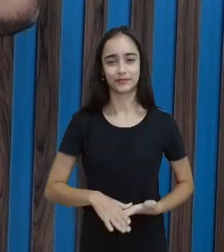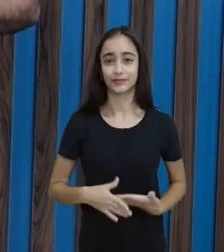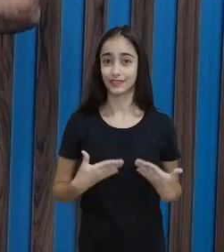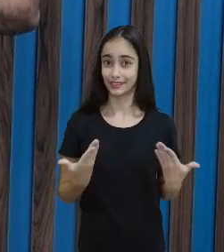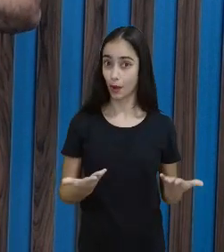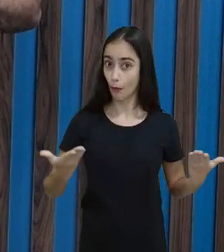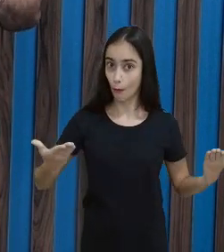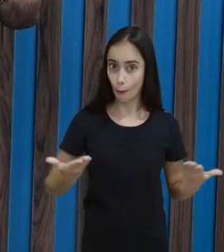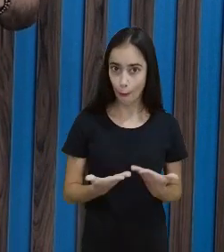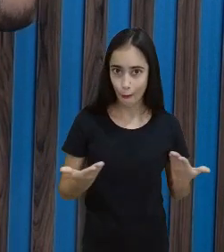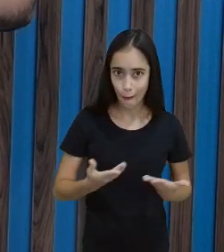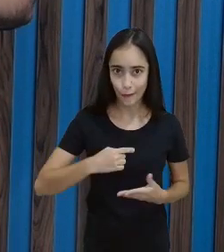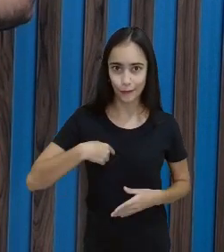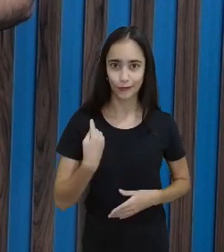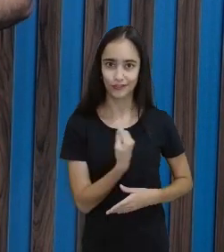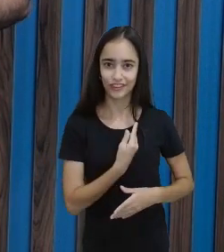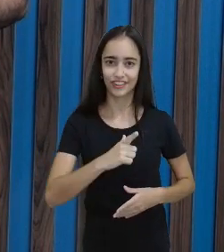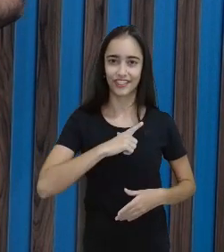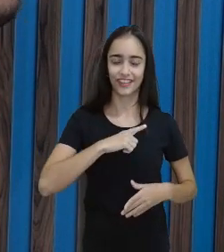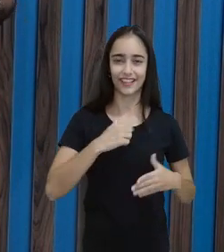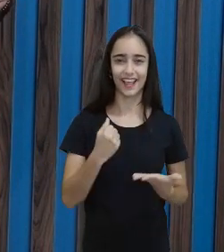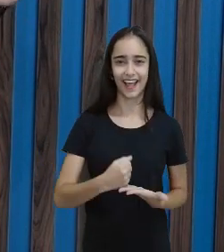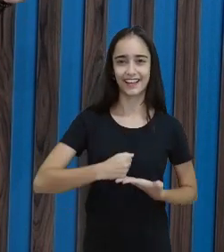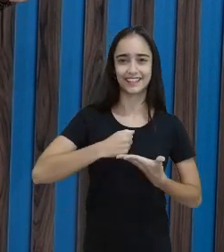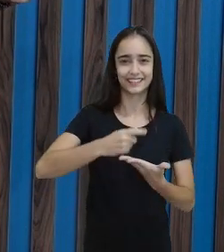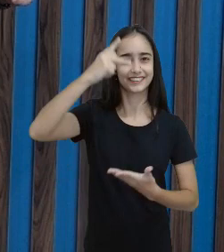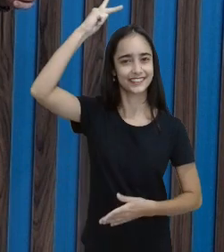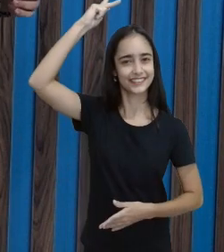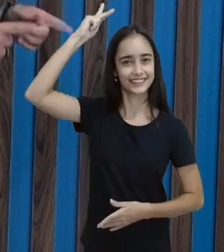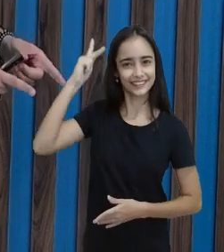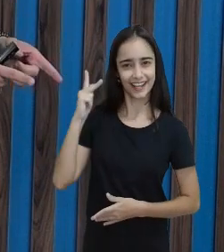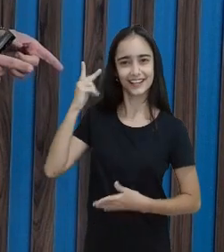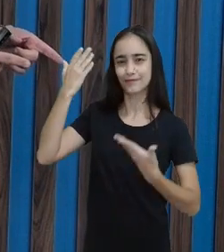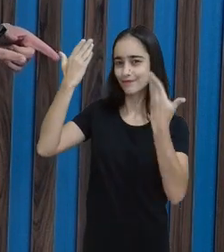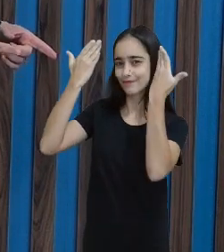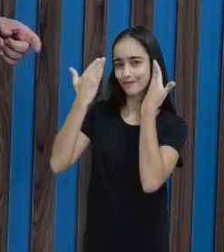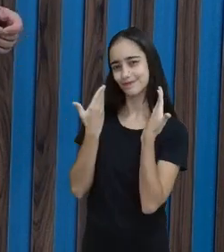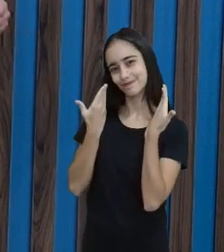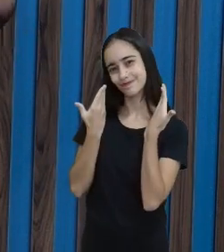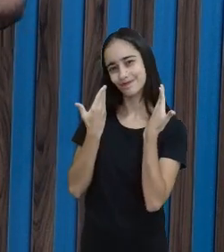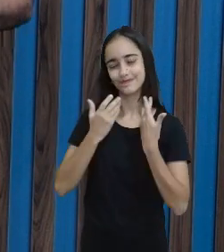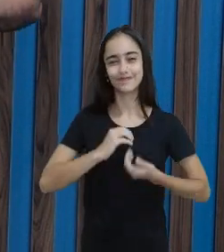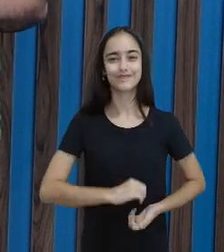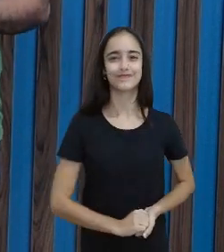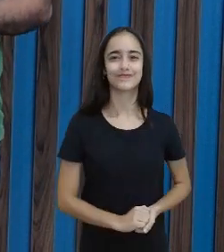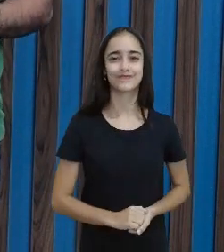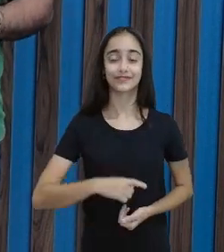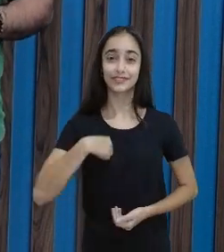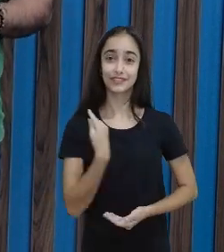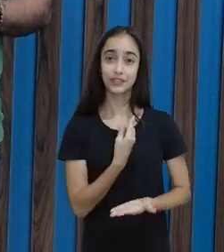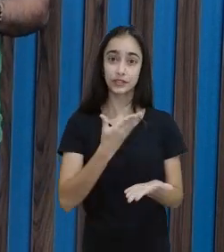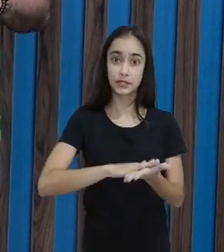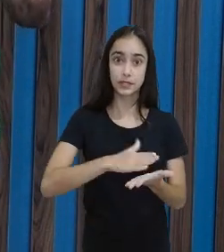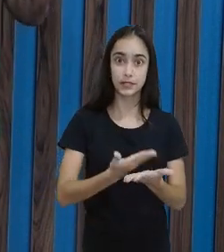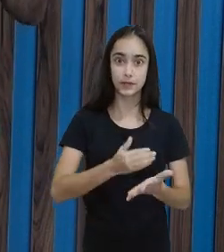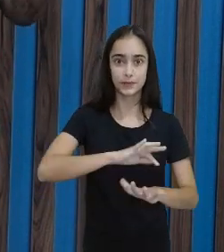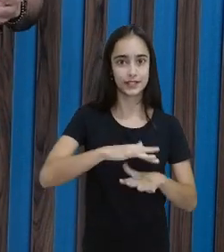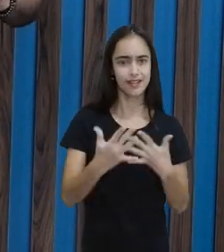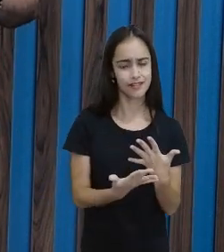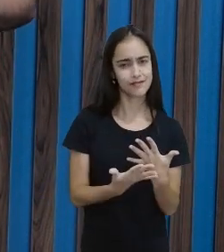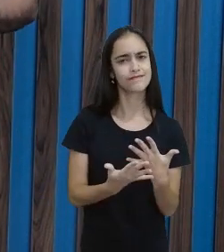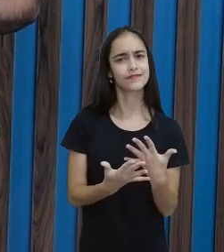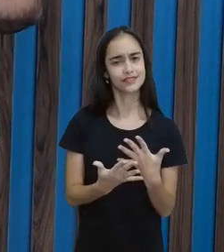hoje nós contamos aqui com a ajuda da Karen, que está aqui no cantinho, nossa intérprete de Libras,